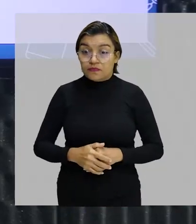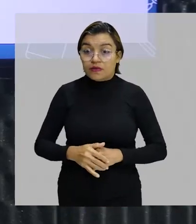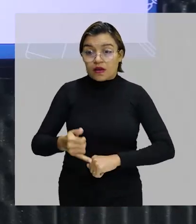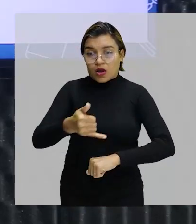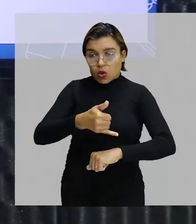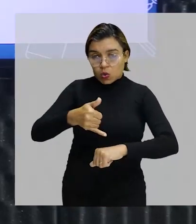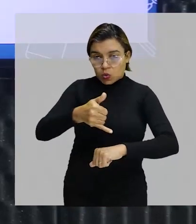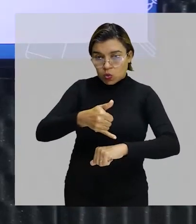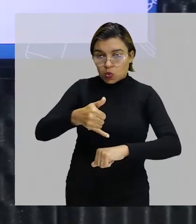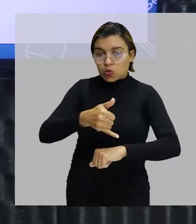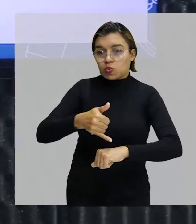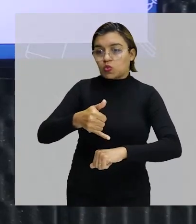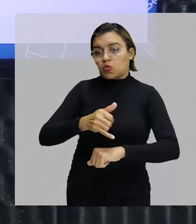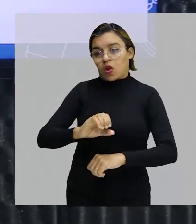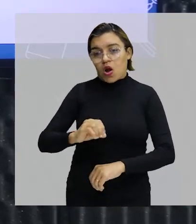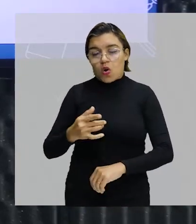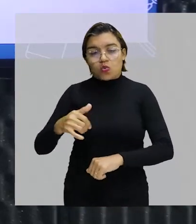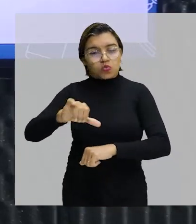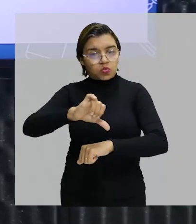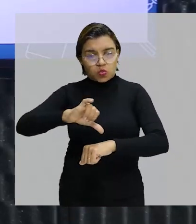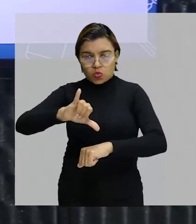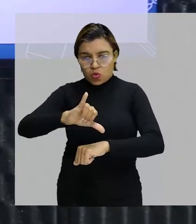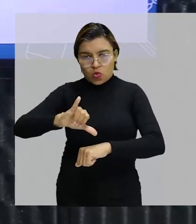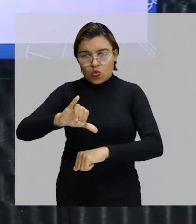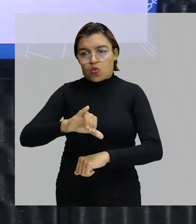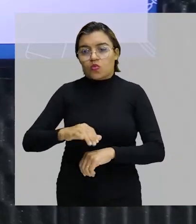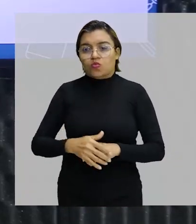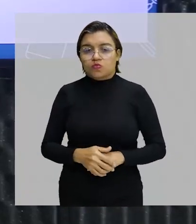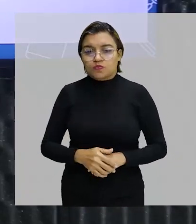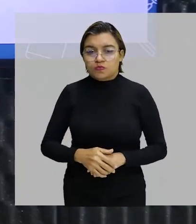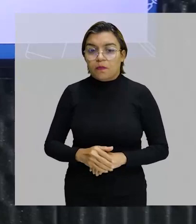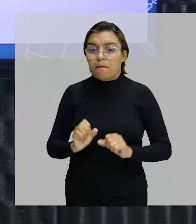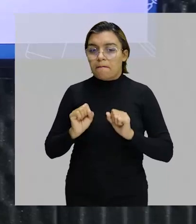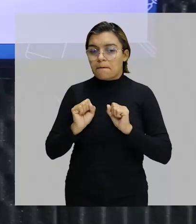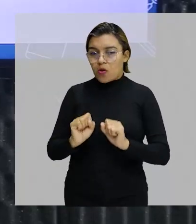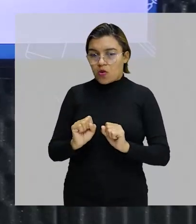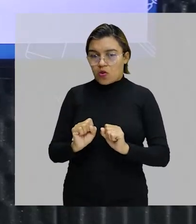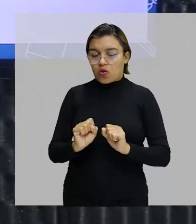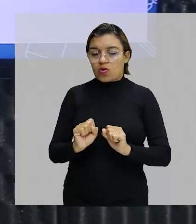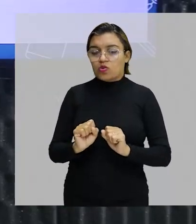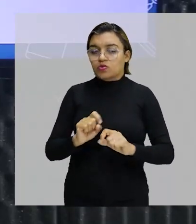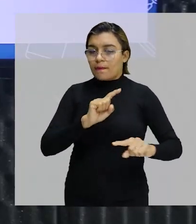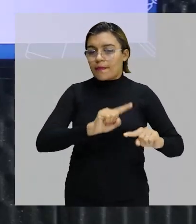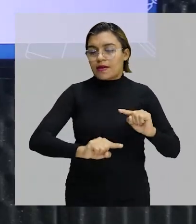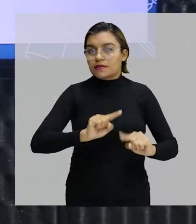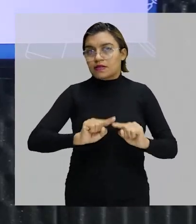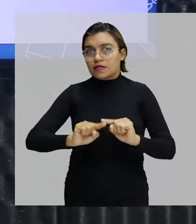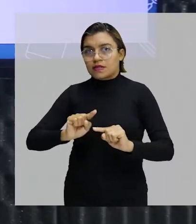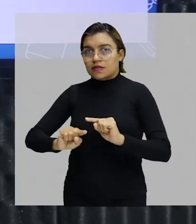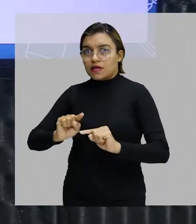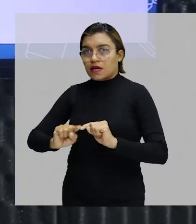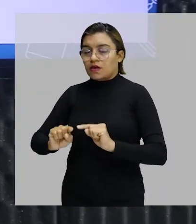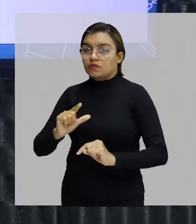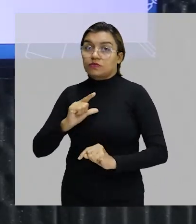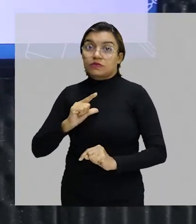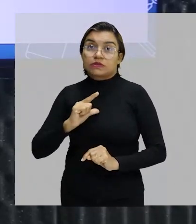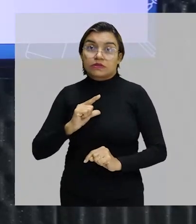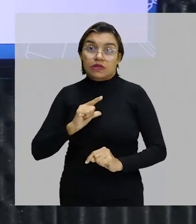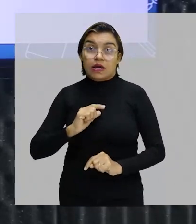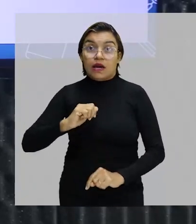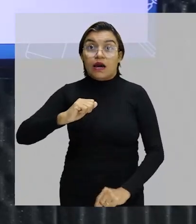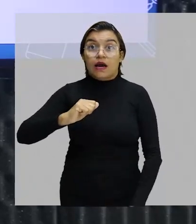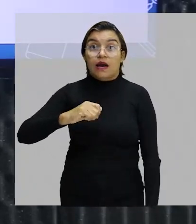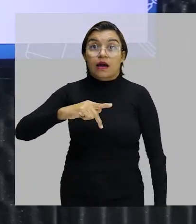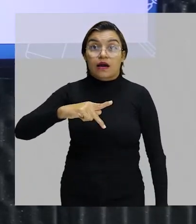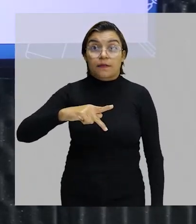de gordura, o óleo, certo? Esse tipo de material, eles vão ser